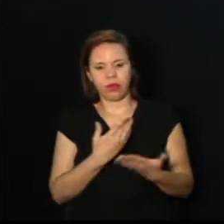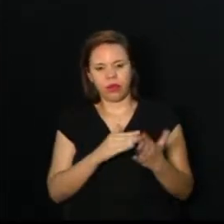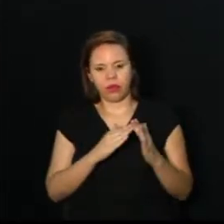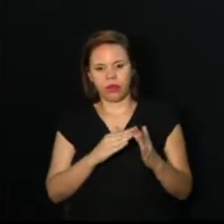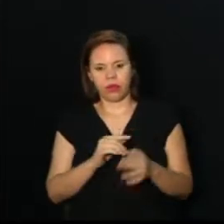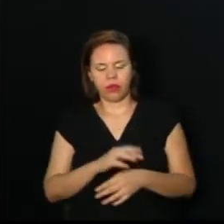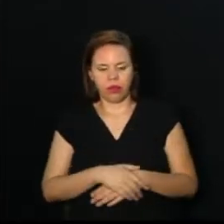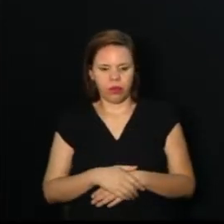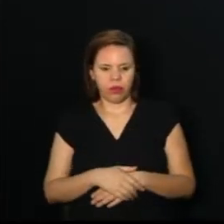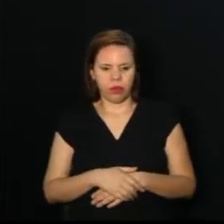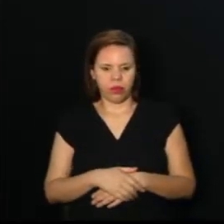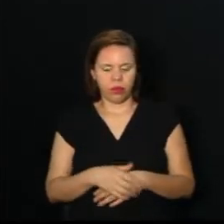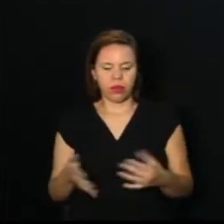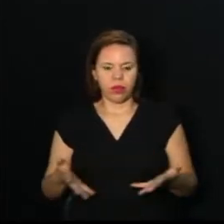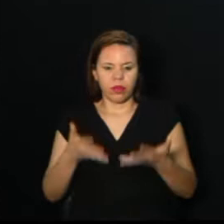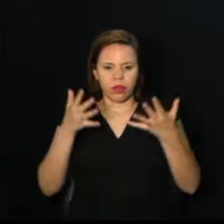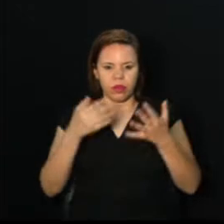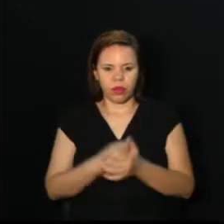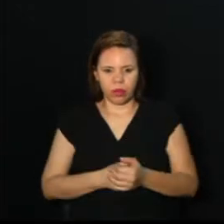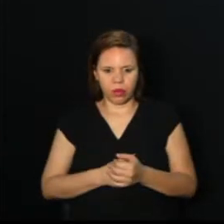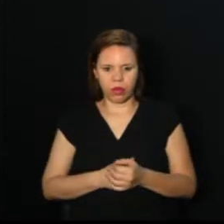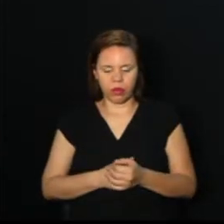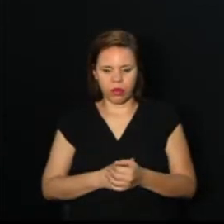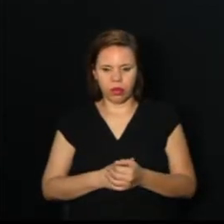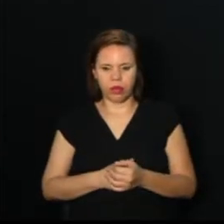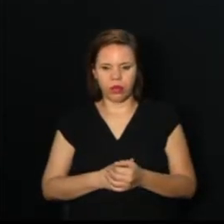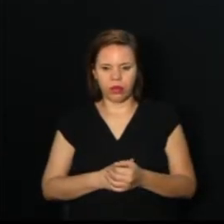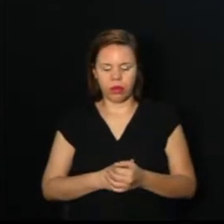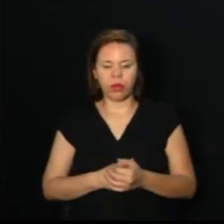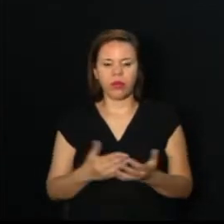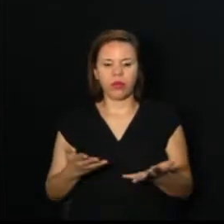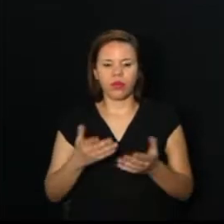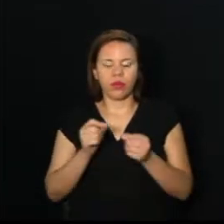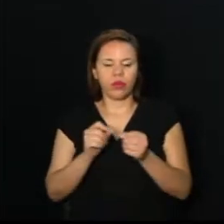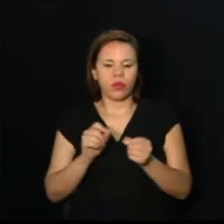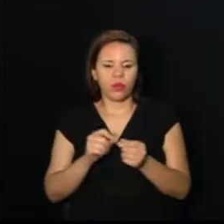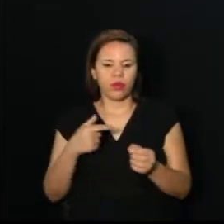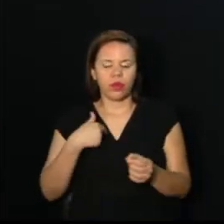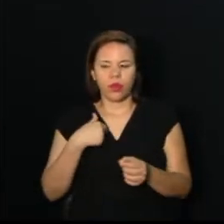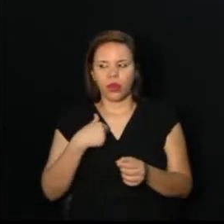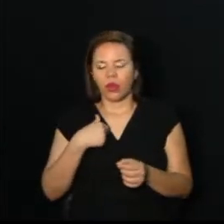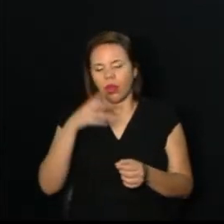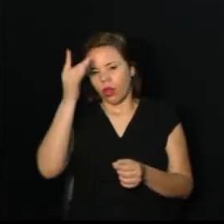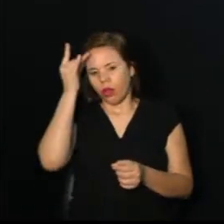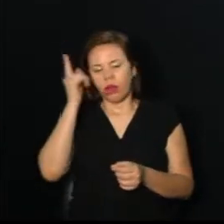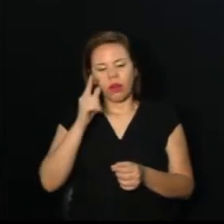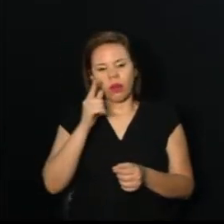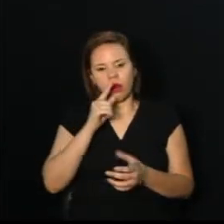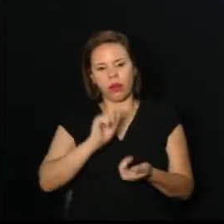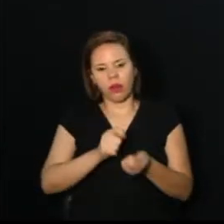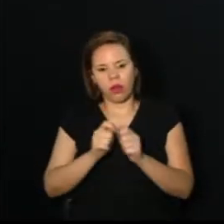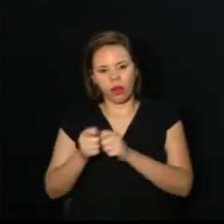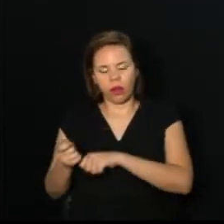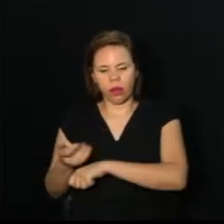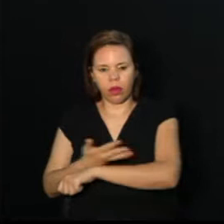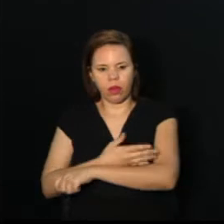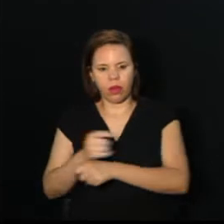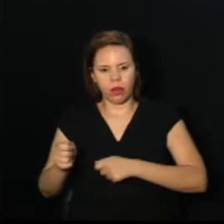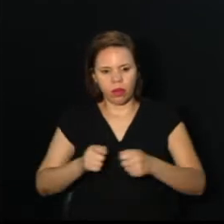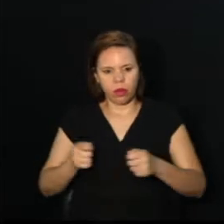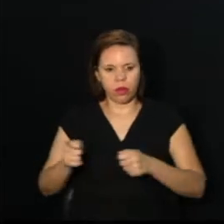é motivadora, que não me é estimuladora, que não me é